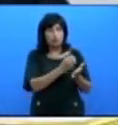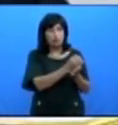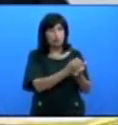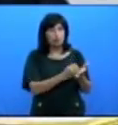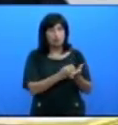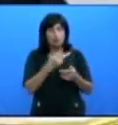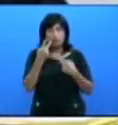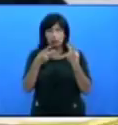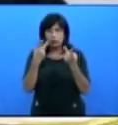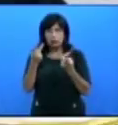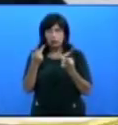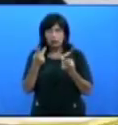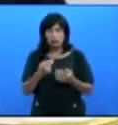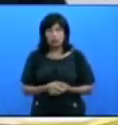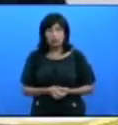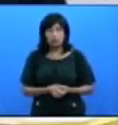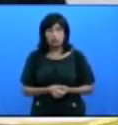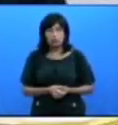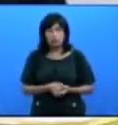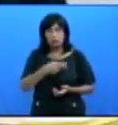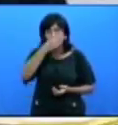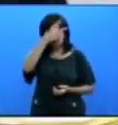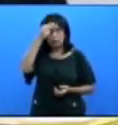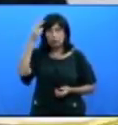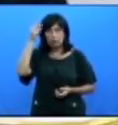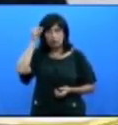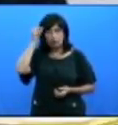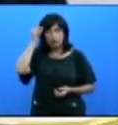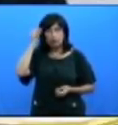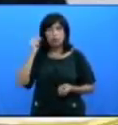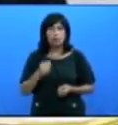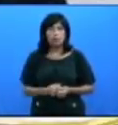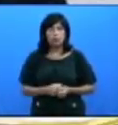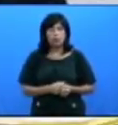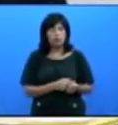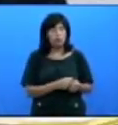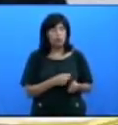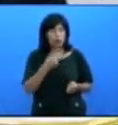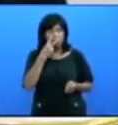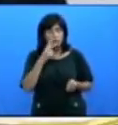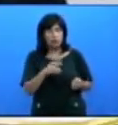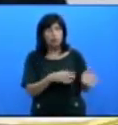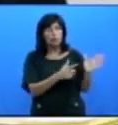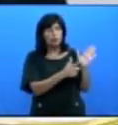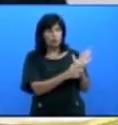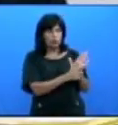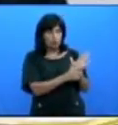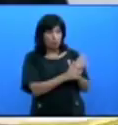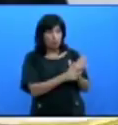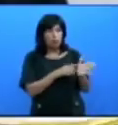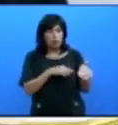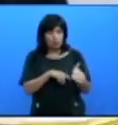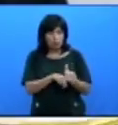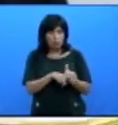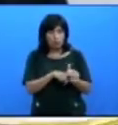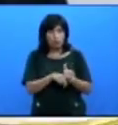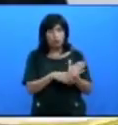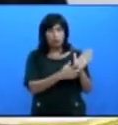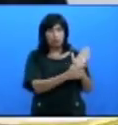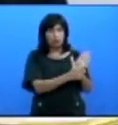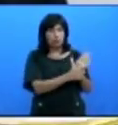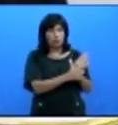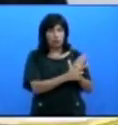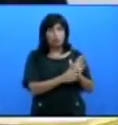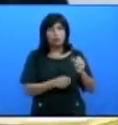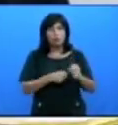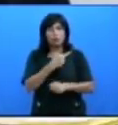que diz o seguinte. O Executivo Municipal, com o advento da Lei 5.862, de 24 de